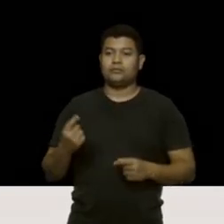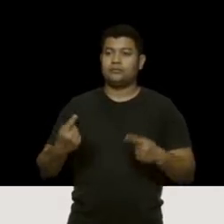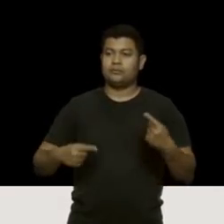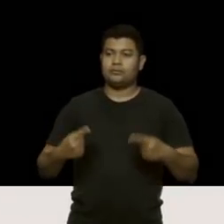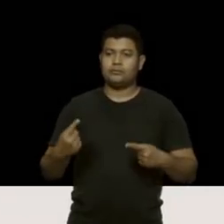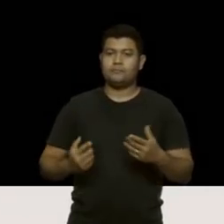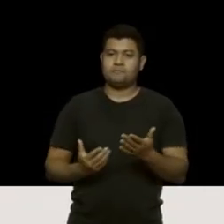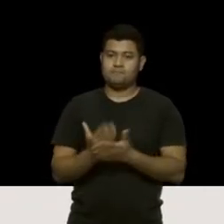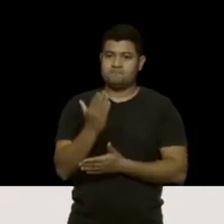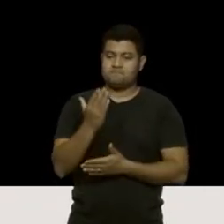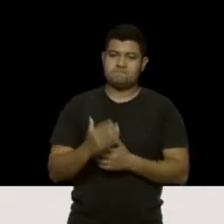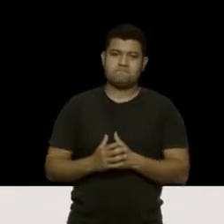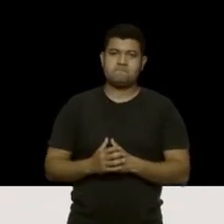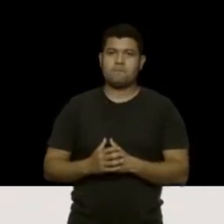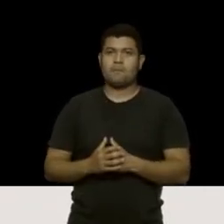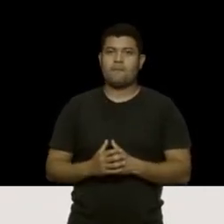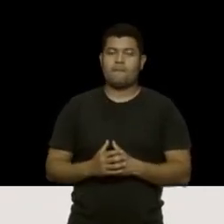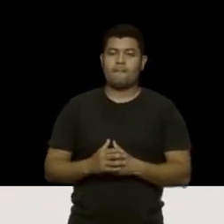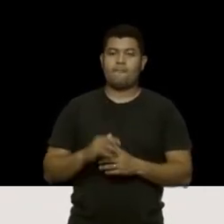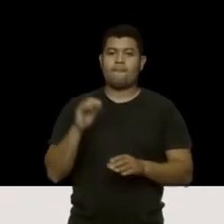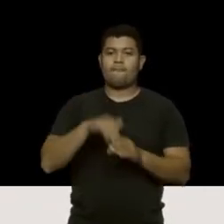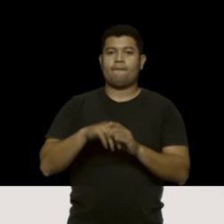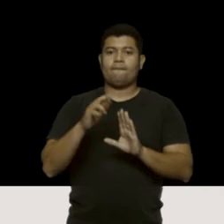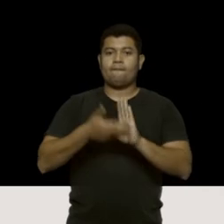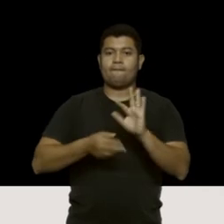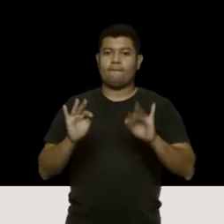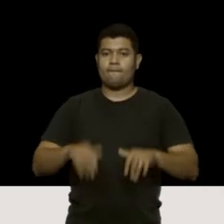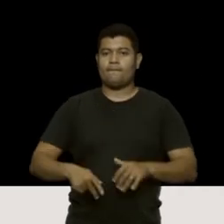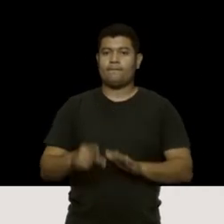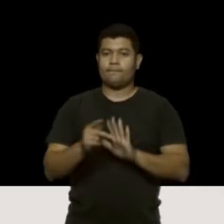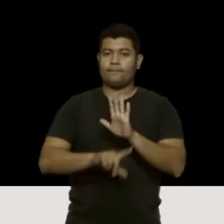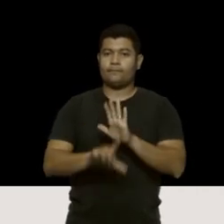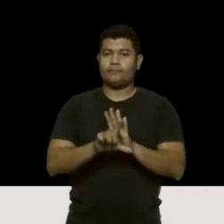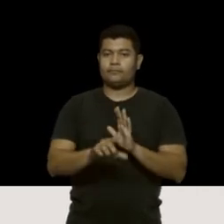Aprovado. Votação, redação final, PL